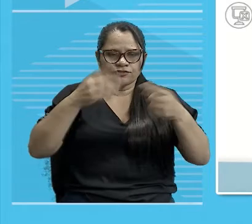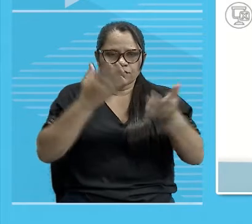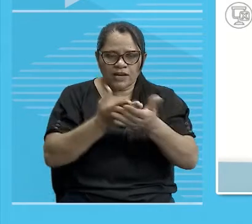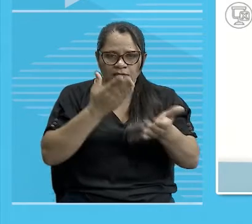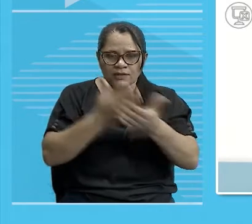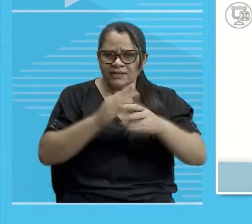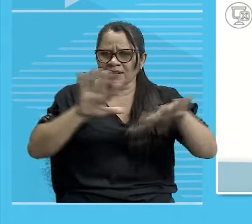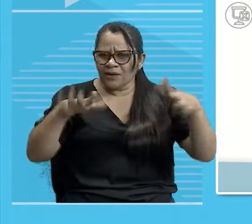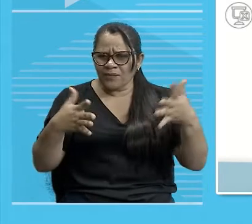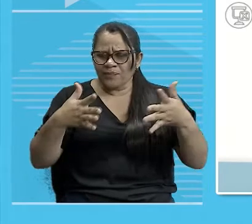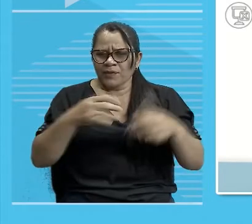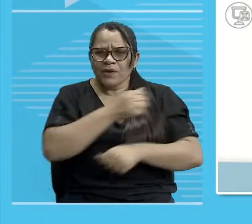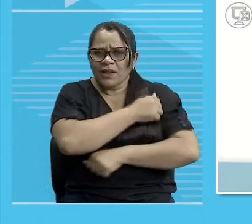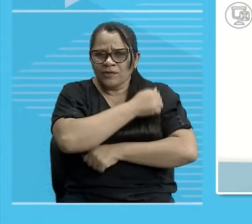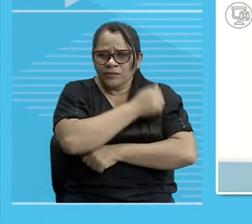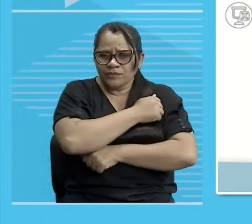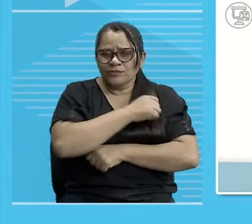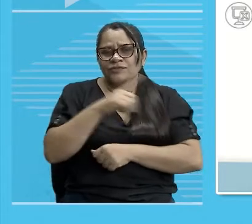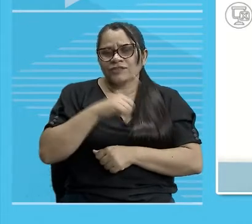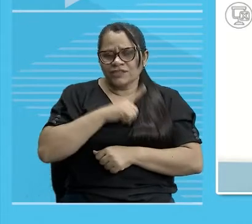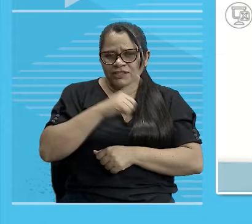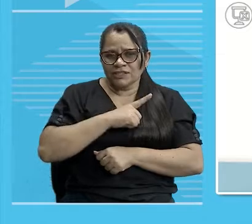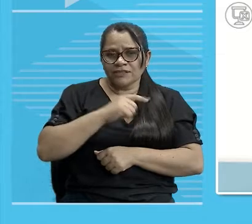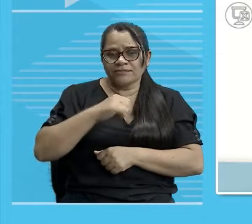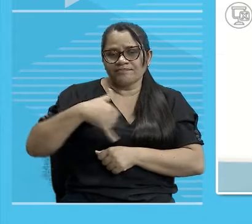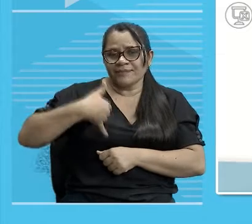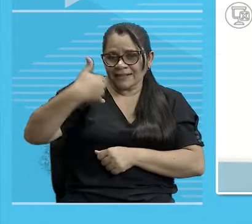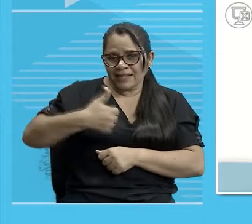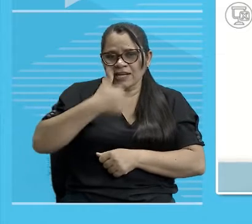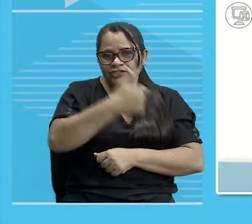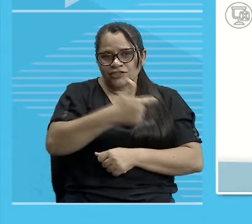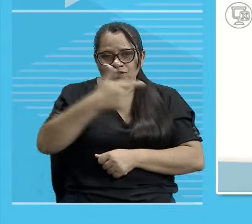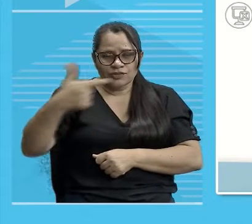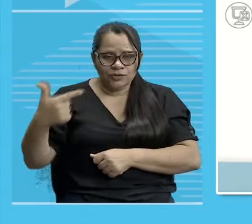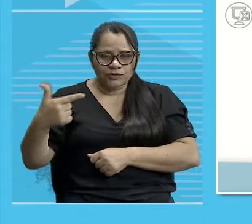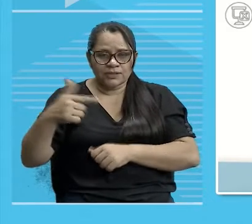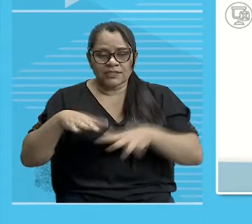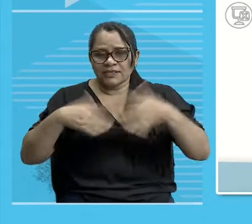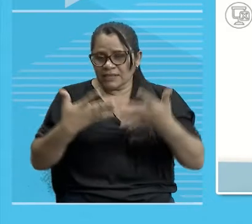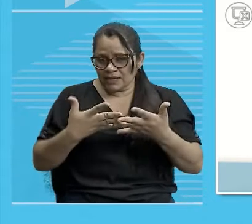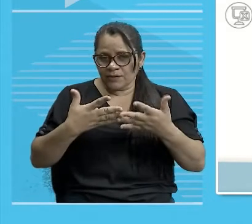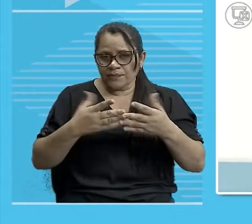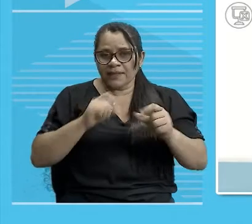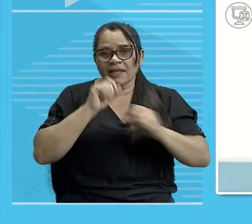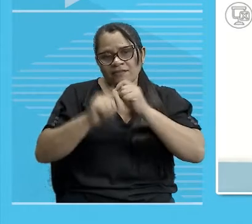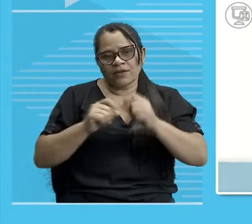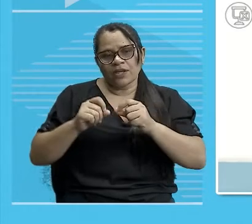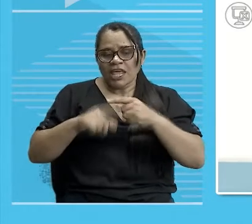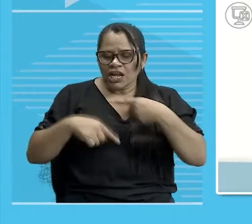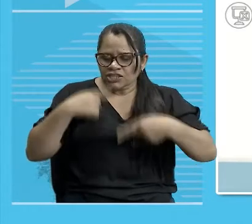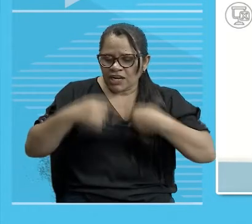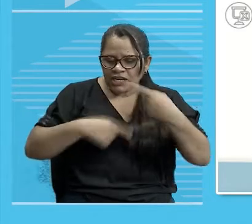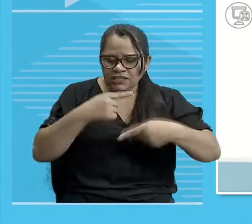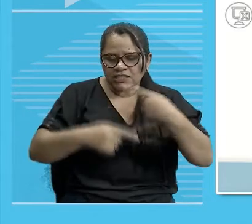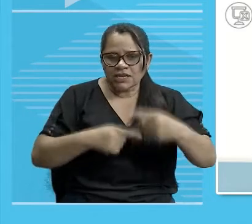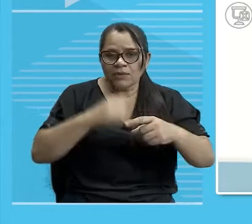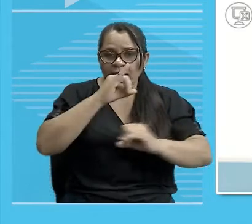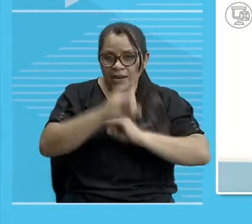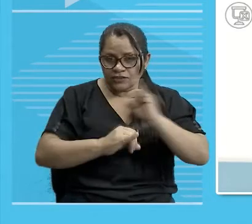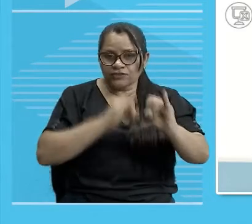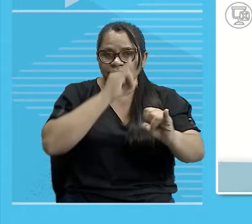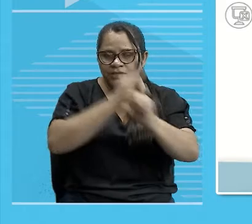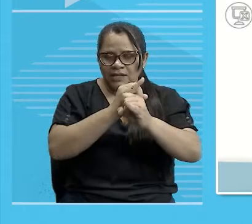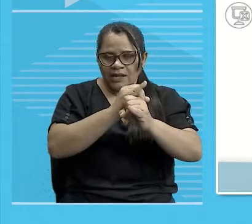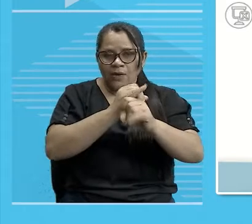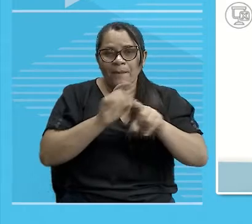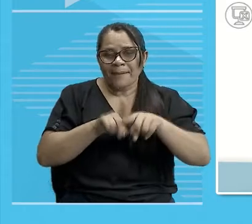nós somos a geração digital a gente não precisa estudar eu falei muito pelo contrário se você não estudar